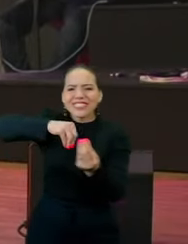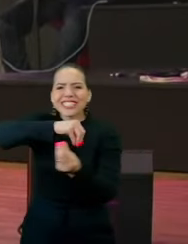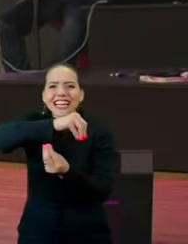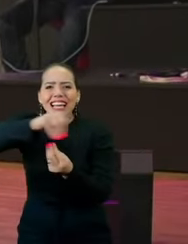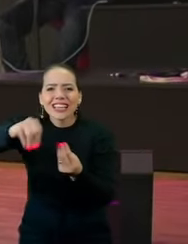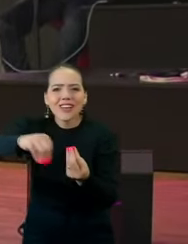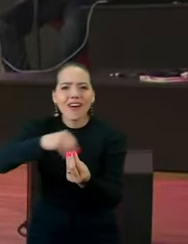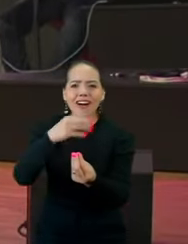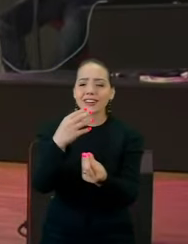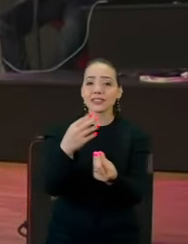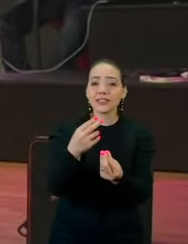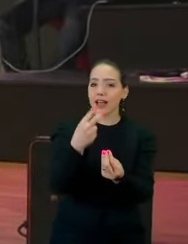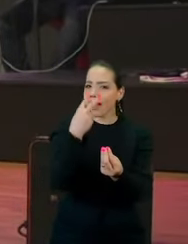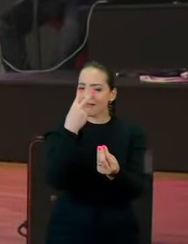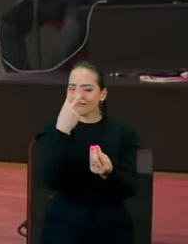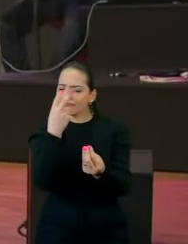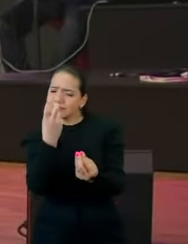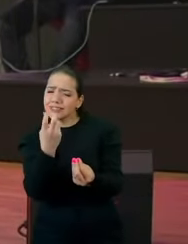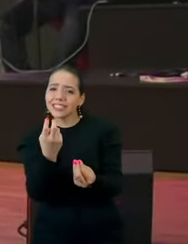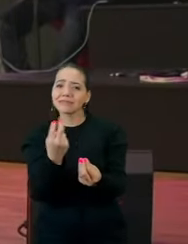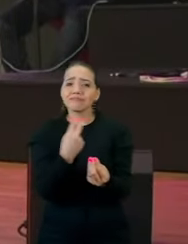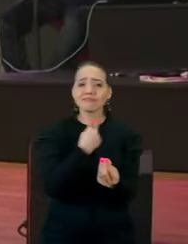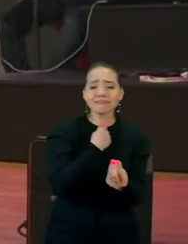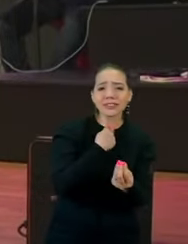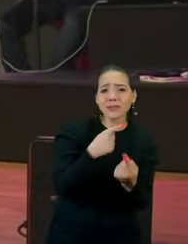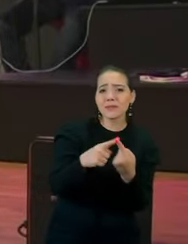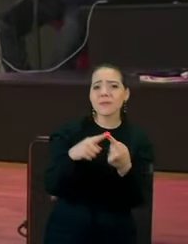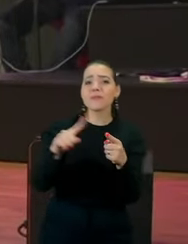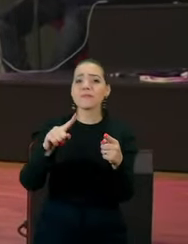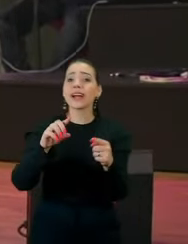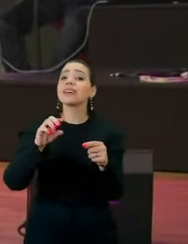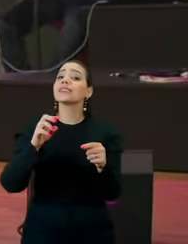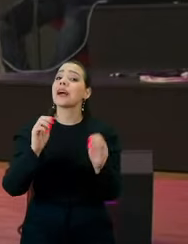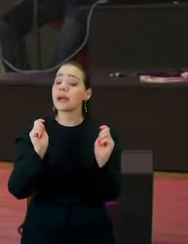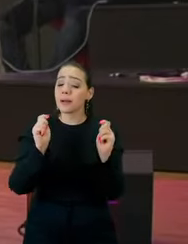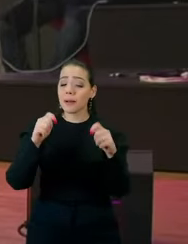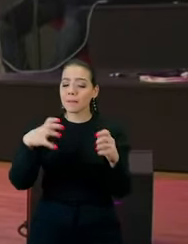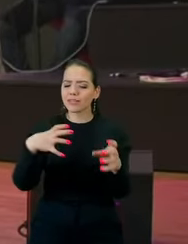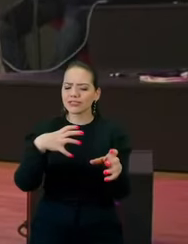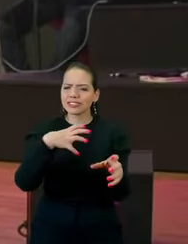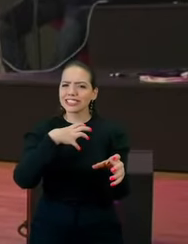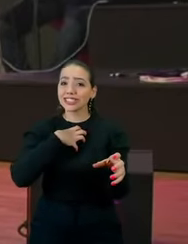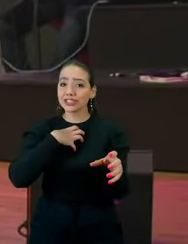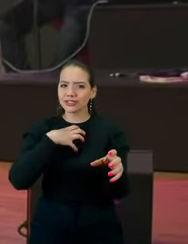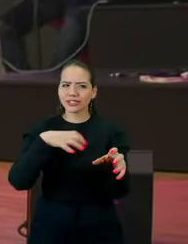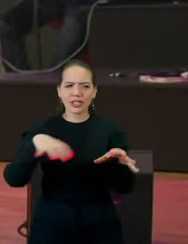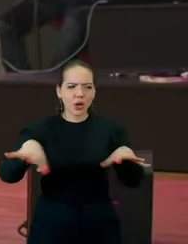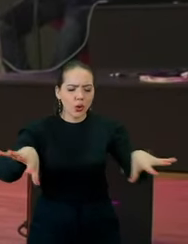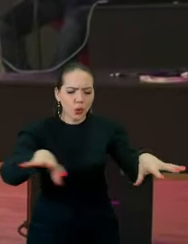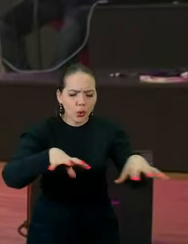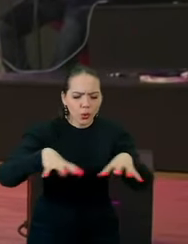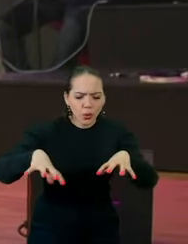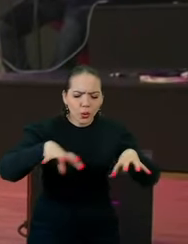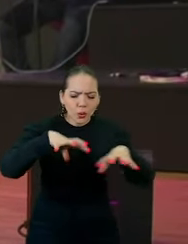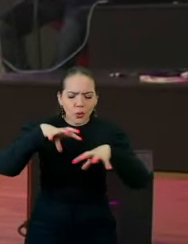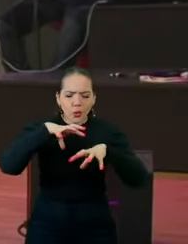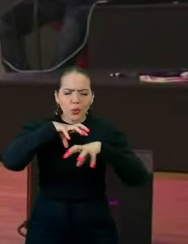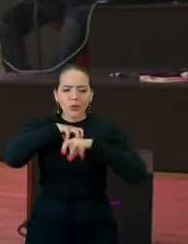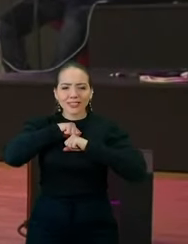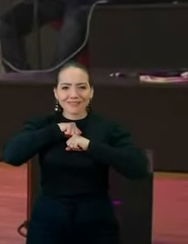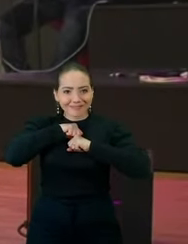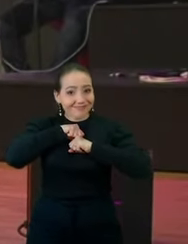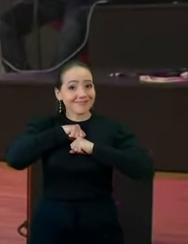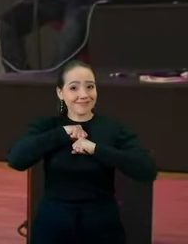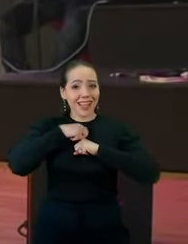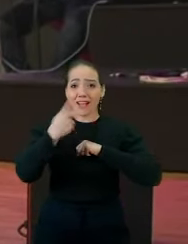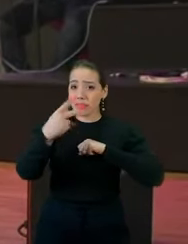é acessível. Você pode acessar. Agora mesmo aqui dentro, na sua casa, ou você que